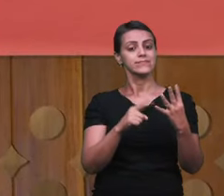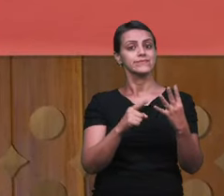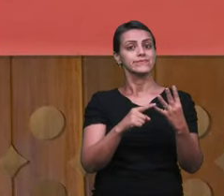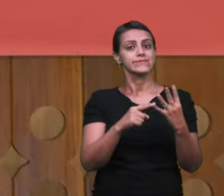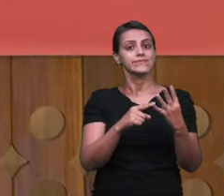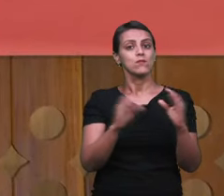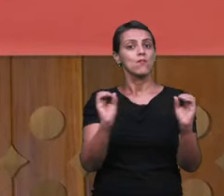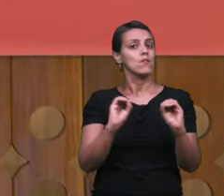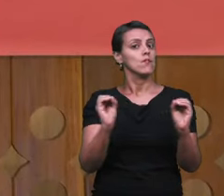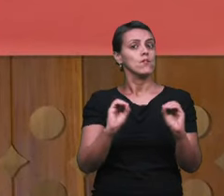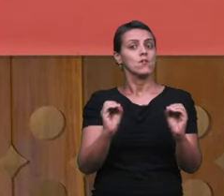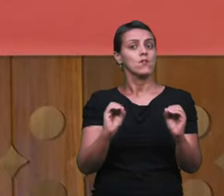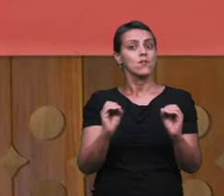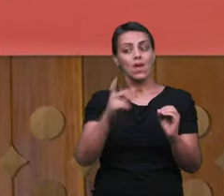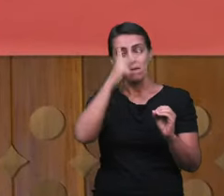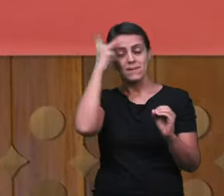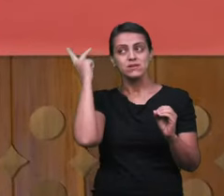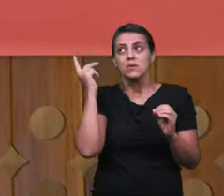falar mais.